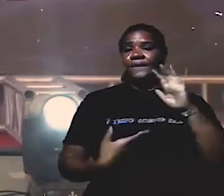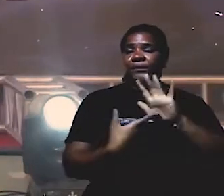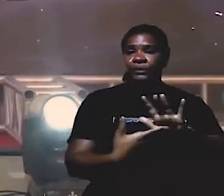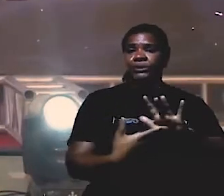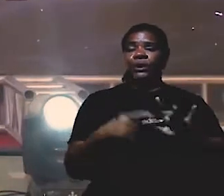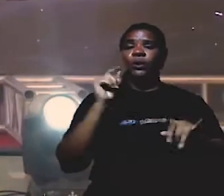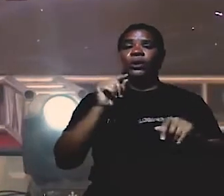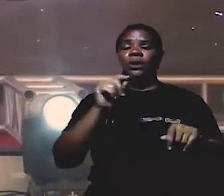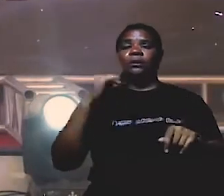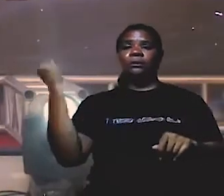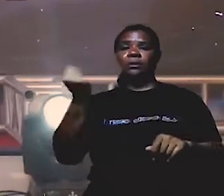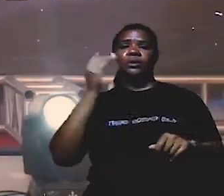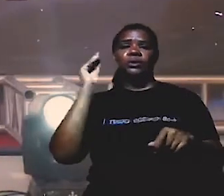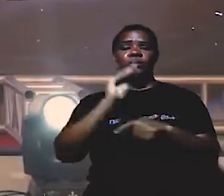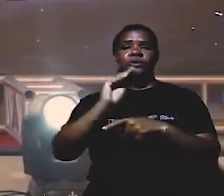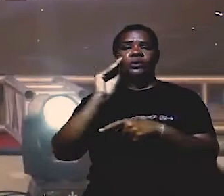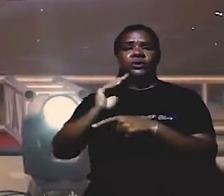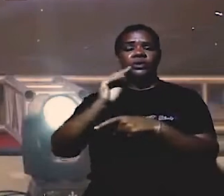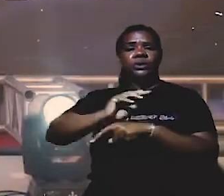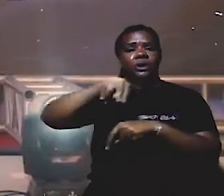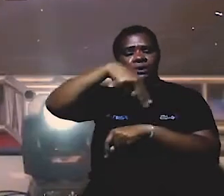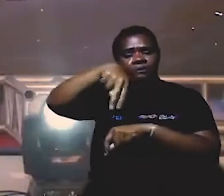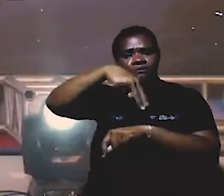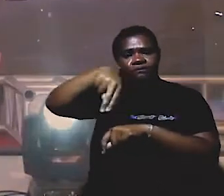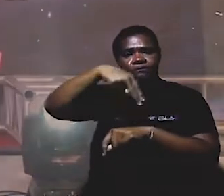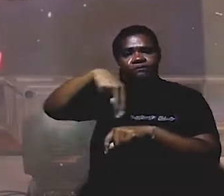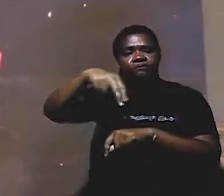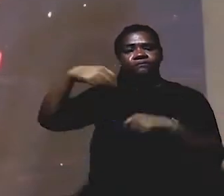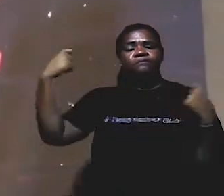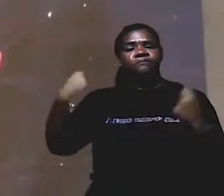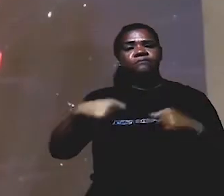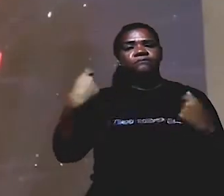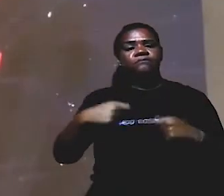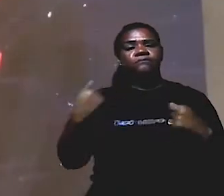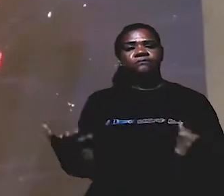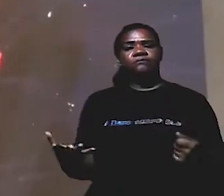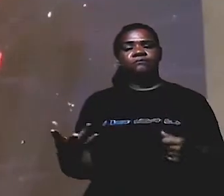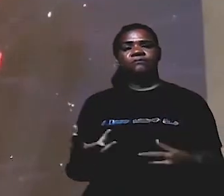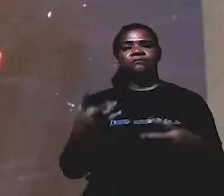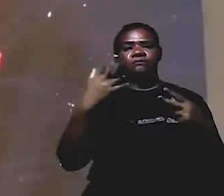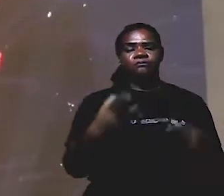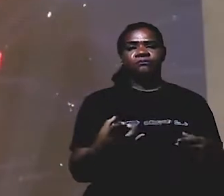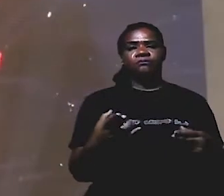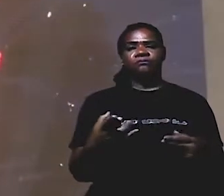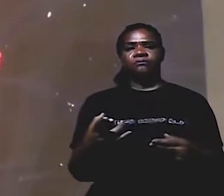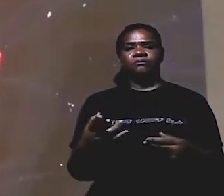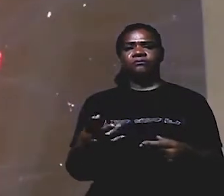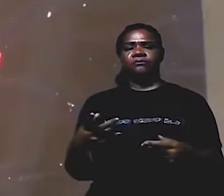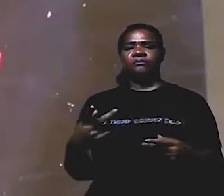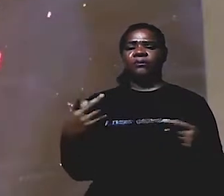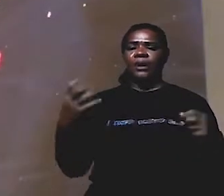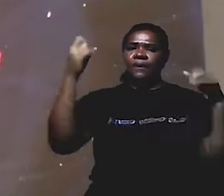o necessário para a manutenção de uma nação. Ele precisa manter o mesmo nível de